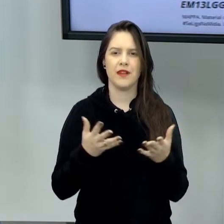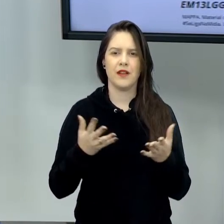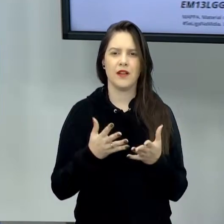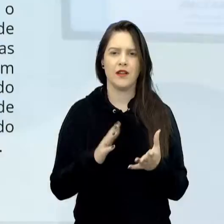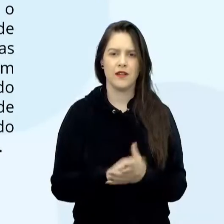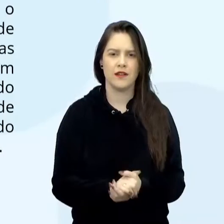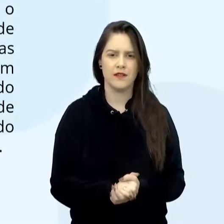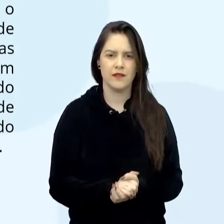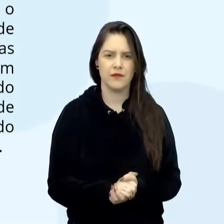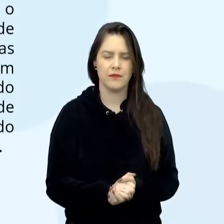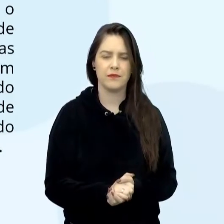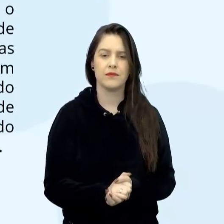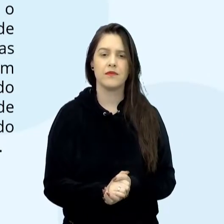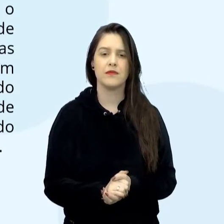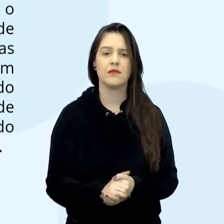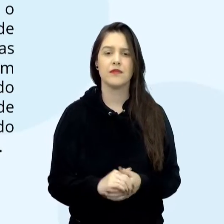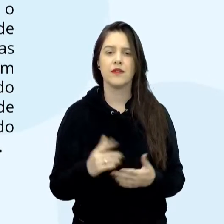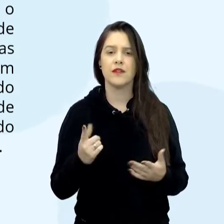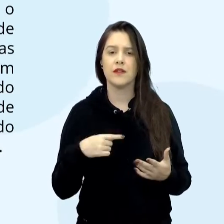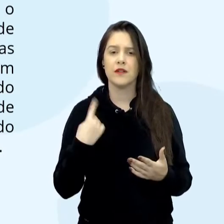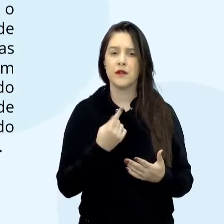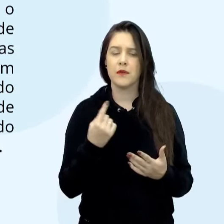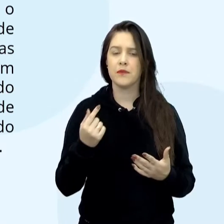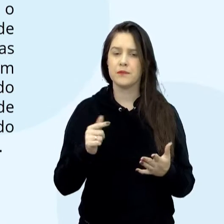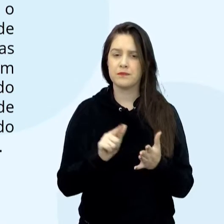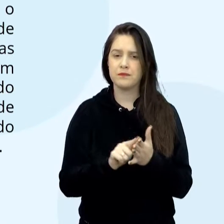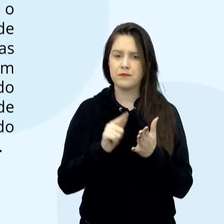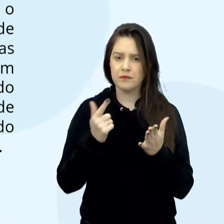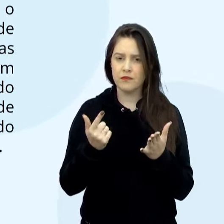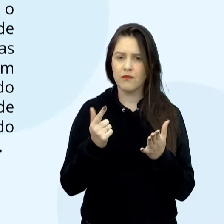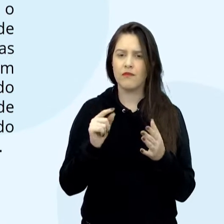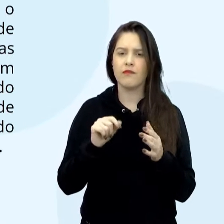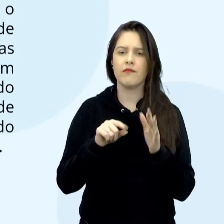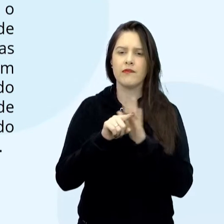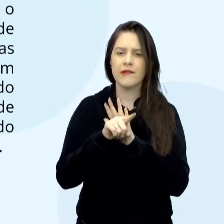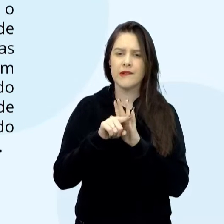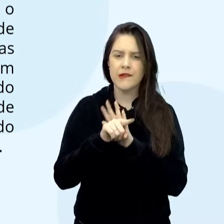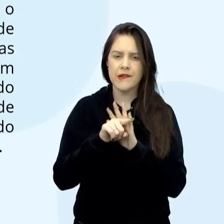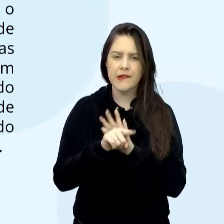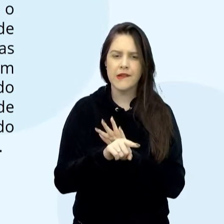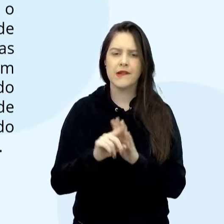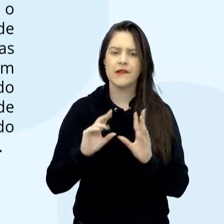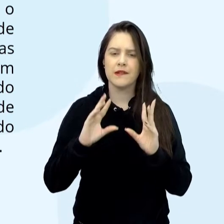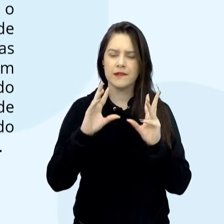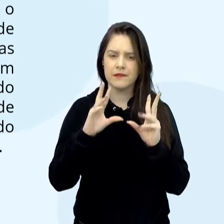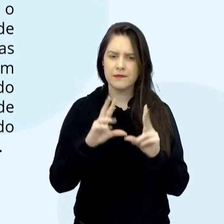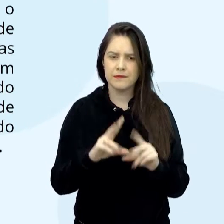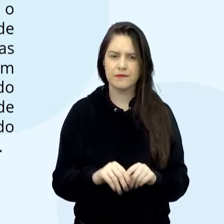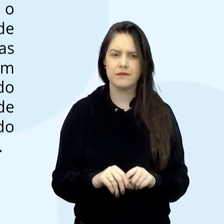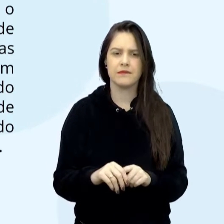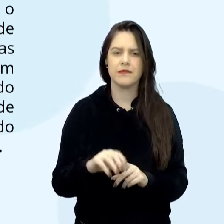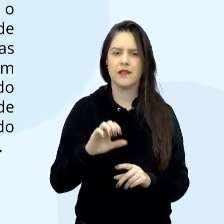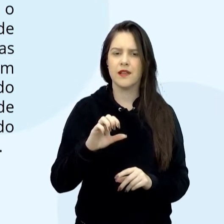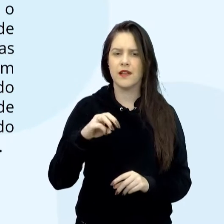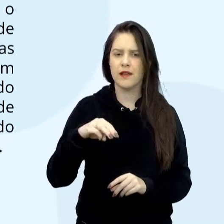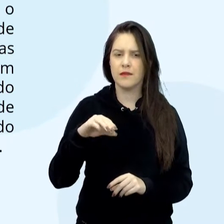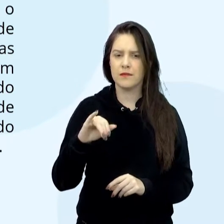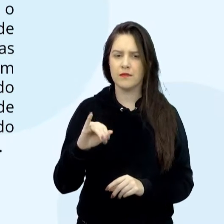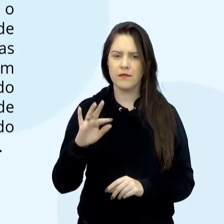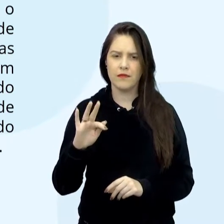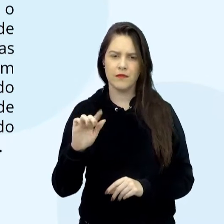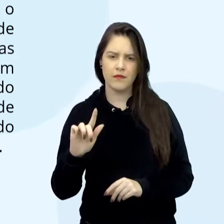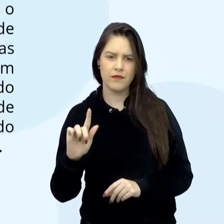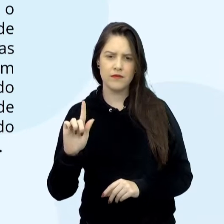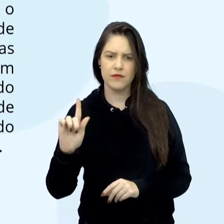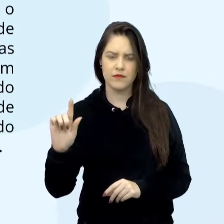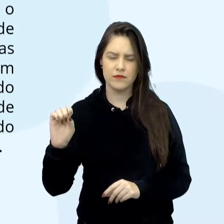a habilidade, né? Então fica aí para os professores tirarem um print. Essa habilidade ela já foi lida em momentos anteriores